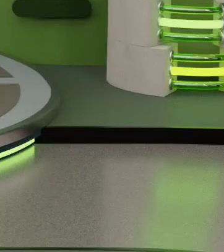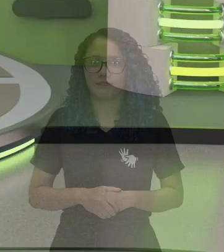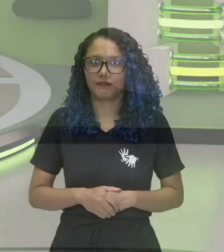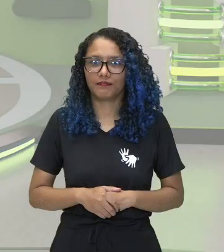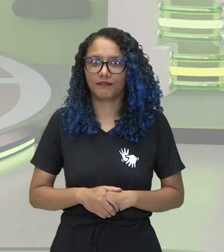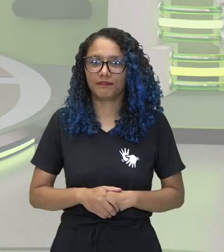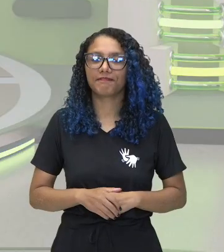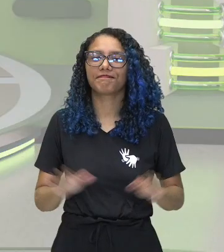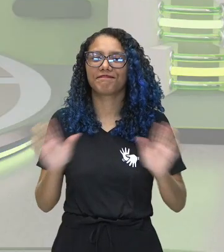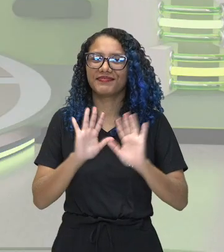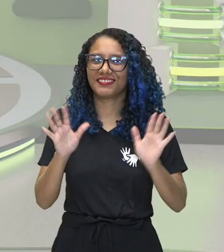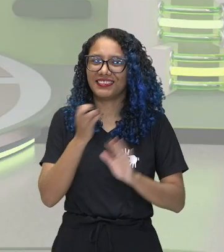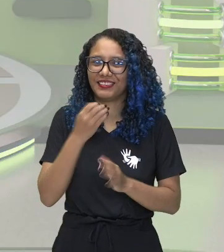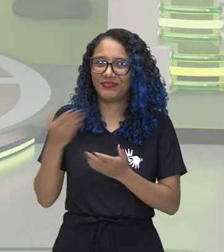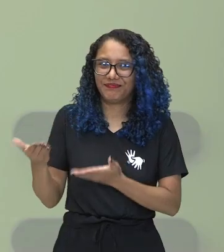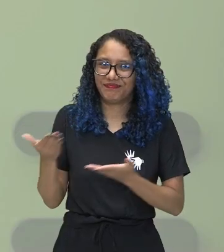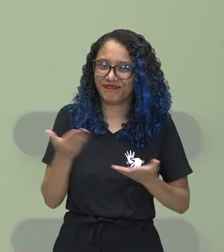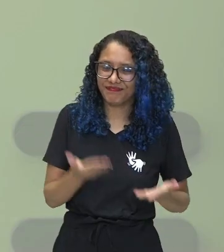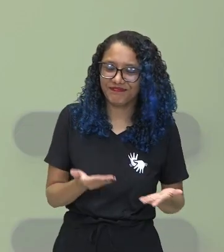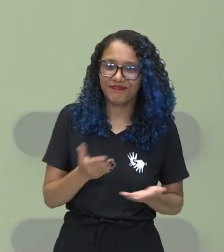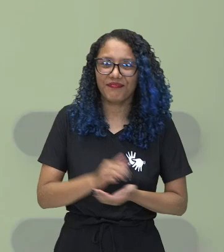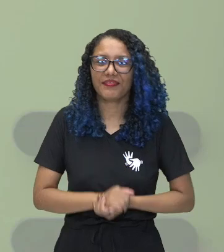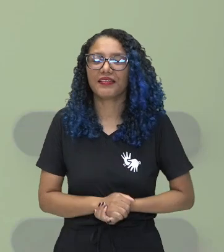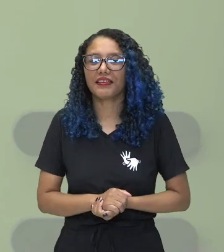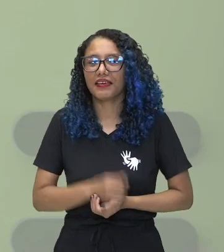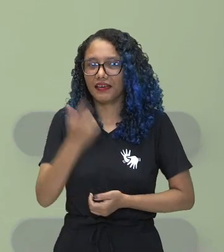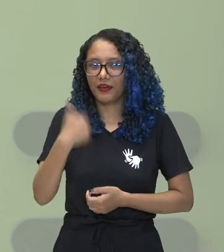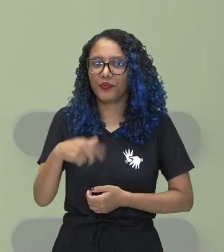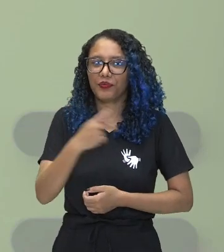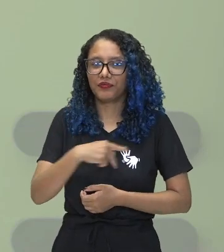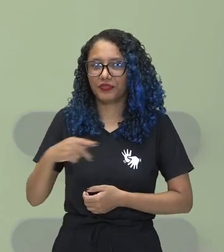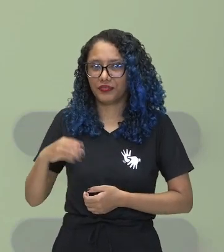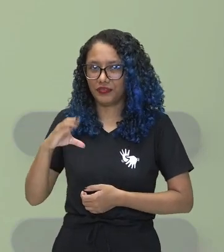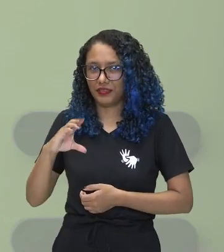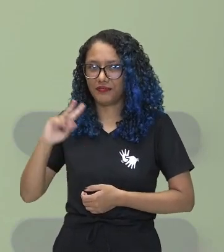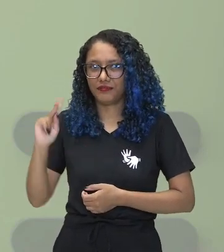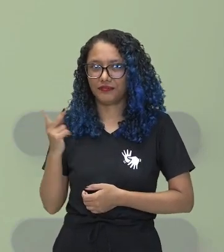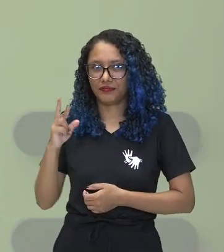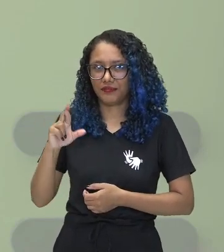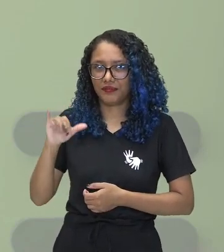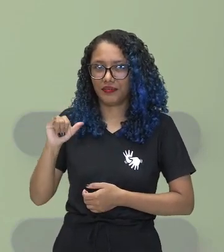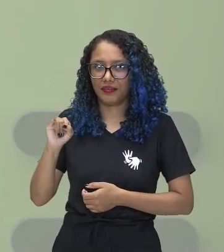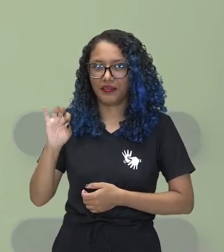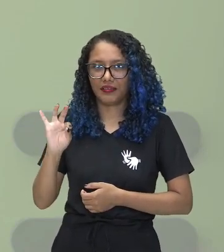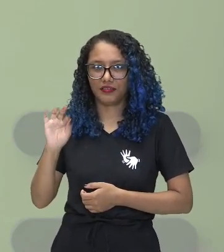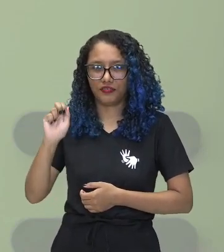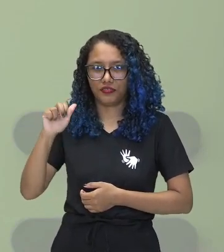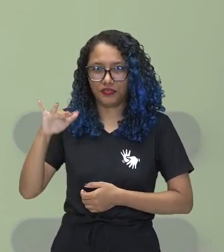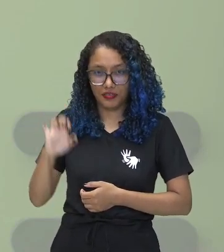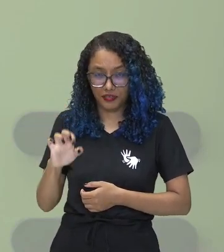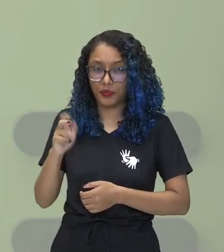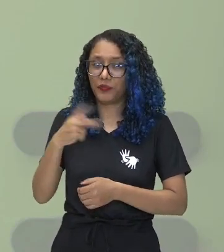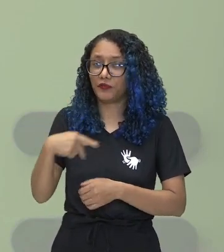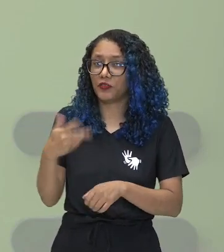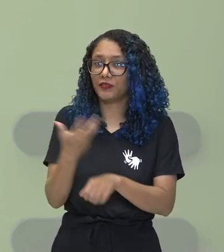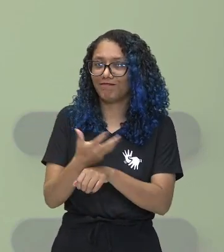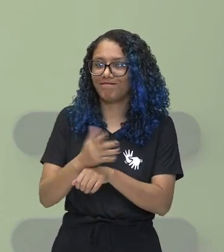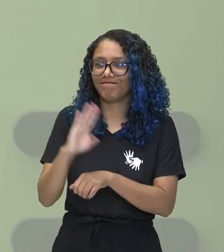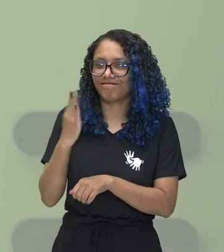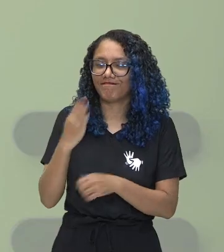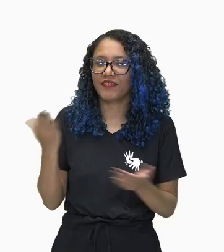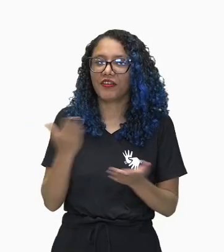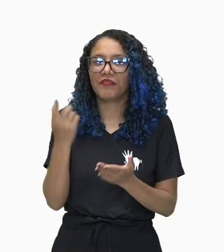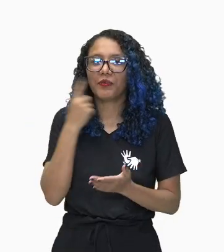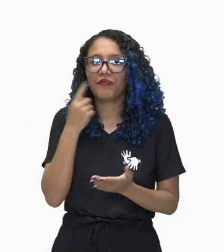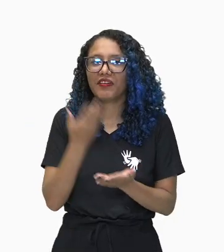como vão todos? Sejam muito bem-vindos. Eu sou a professora Cristiane Oliveira, sua professora de Biologia, e vamos conhecer a nossa aula